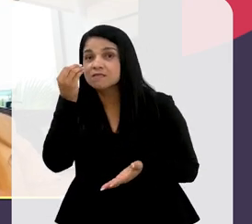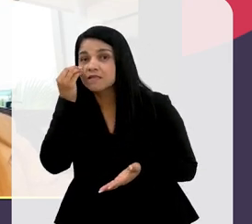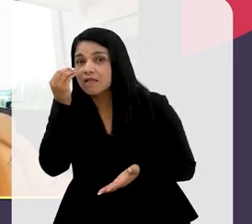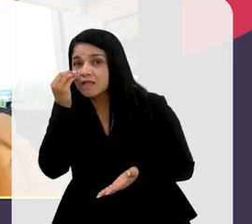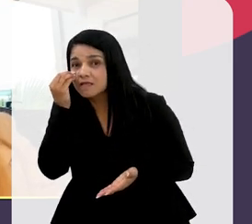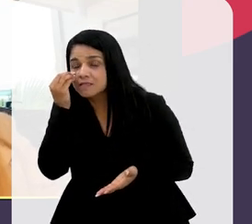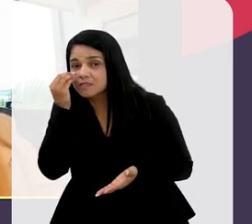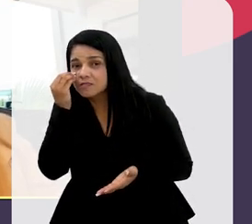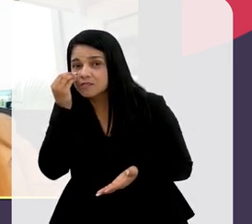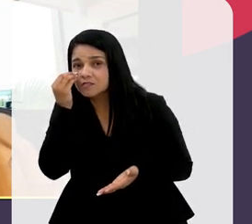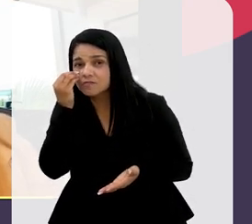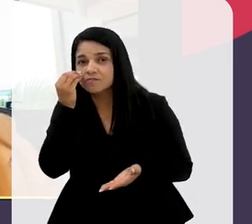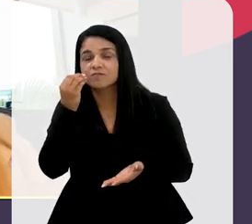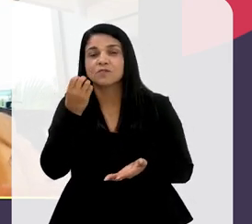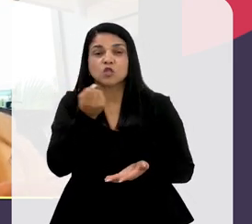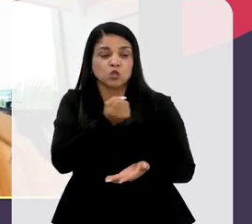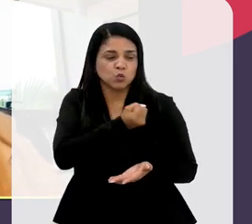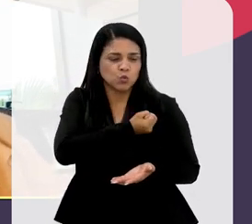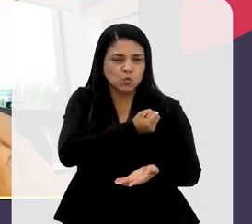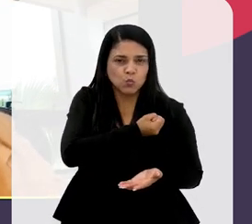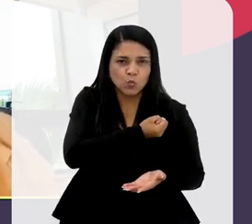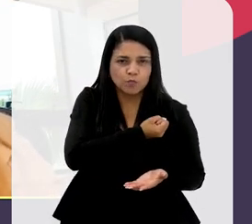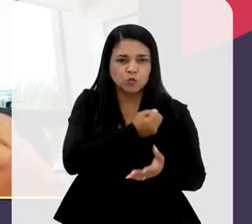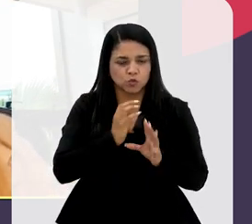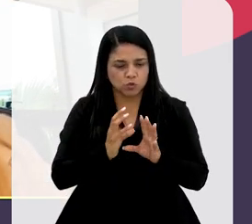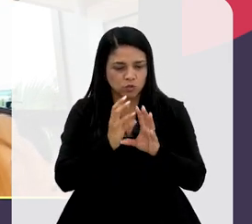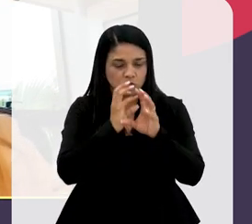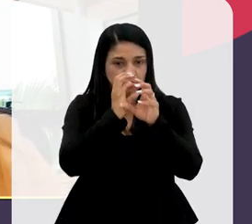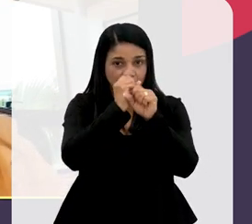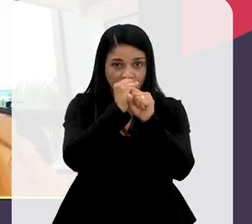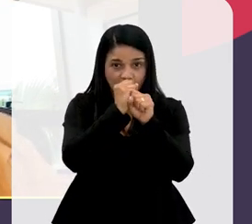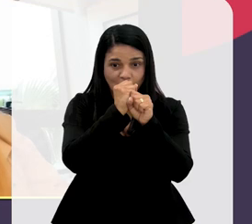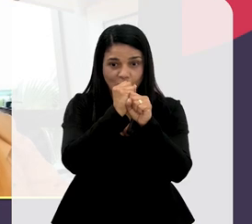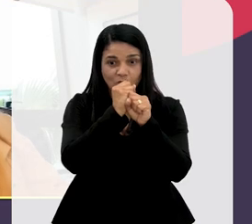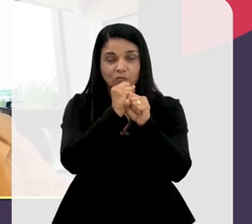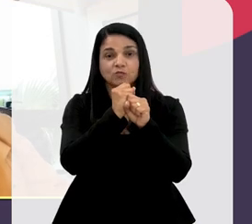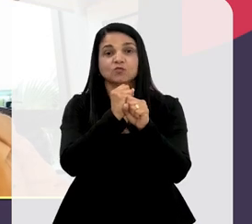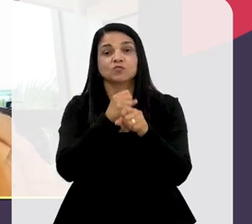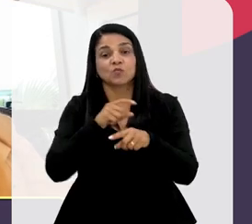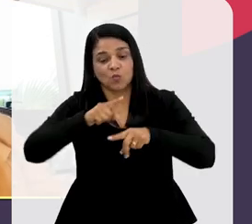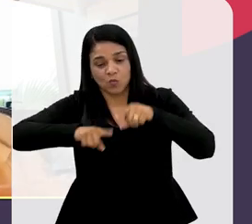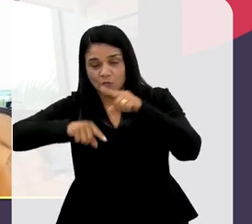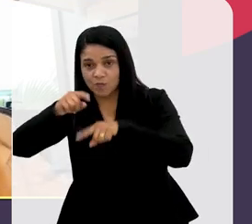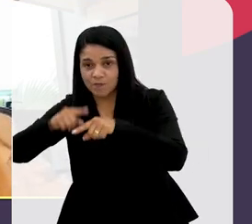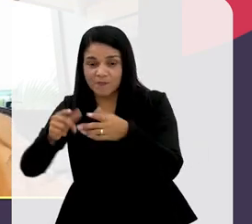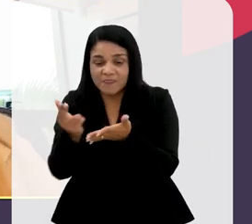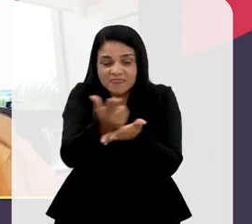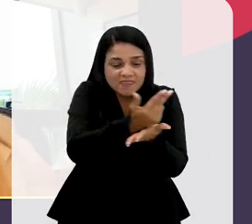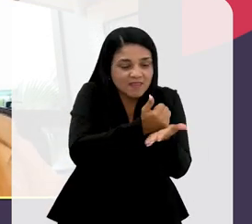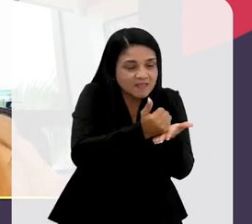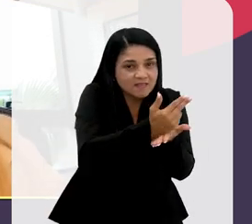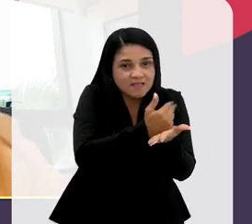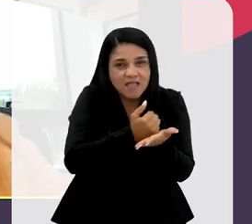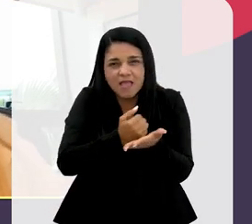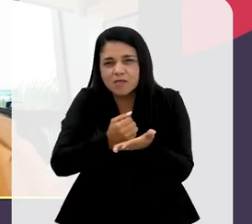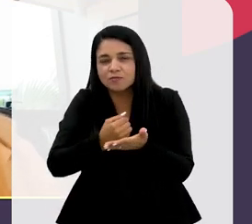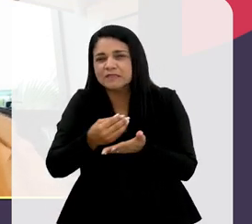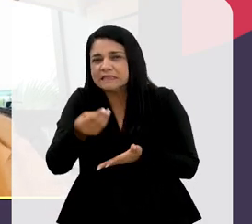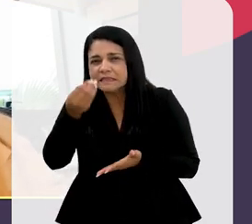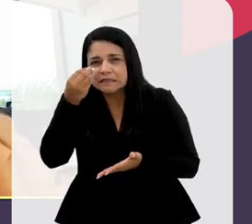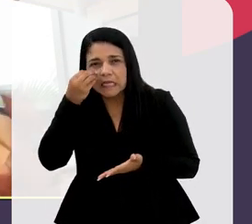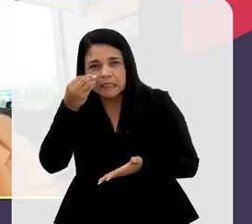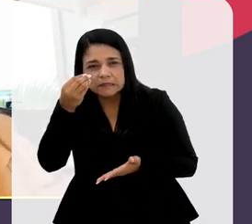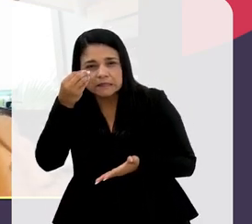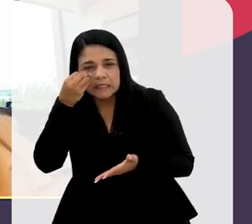registros e testes para números, para cálculo, para objetos, para desenhos. É